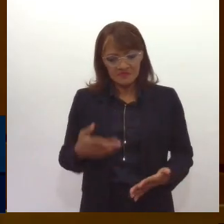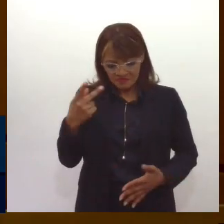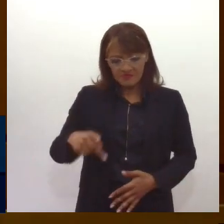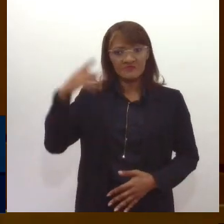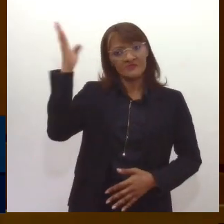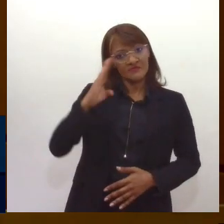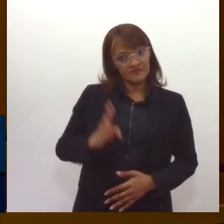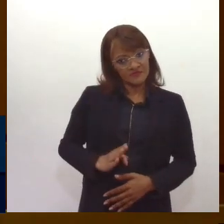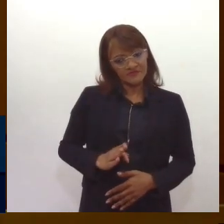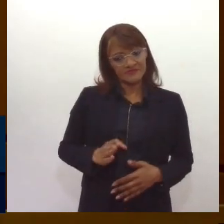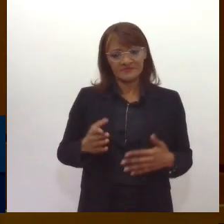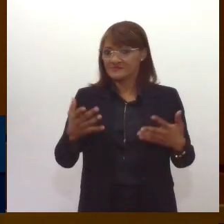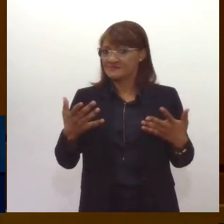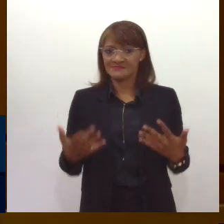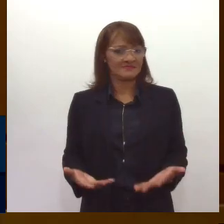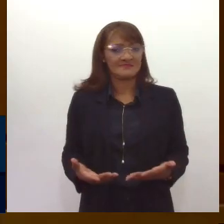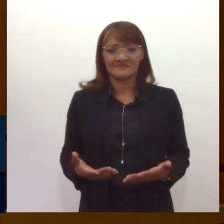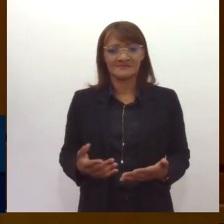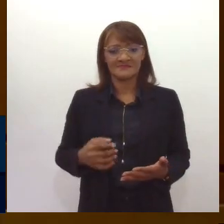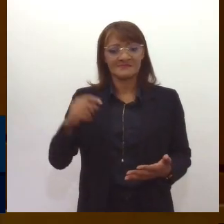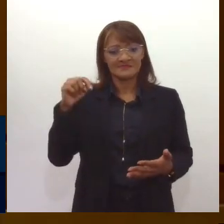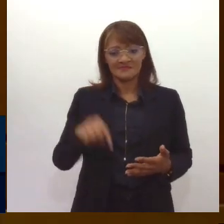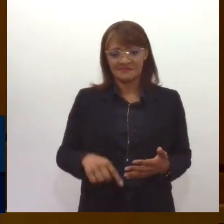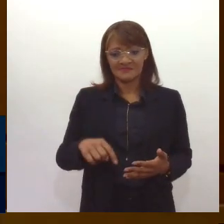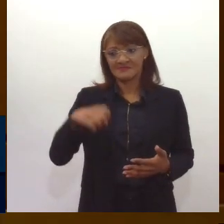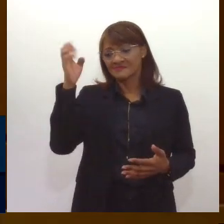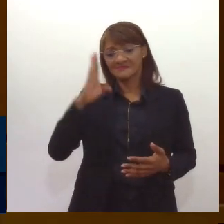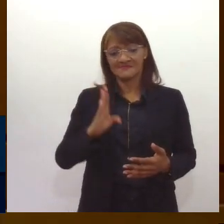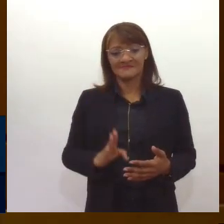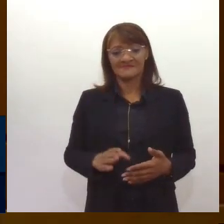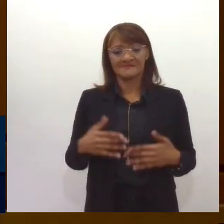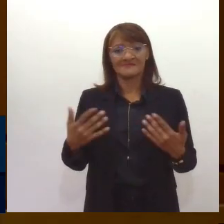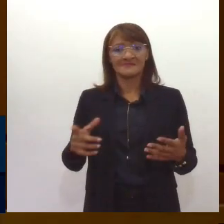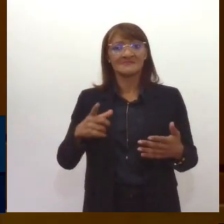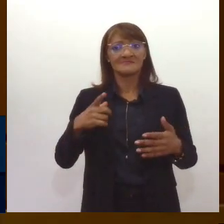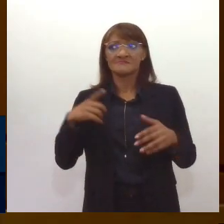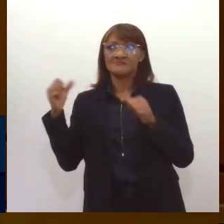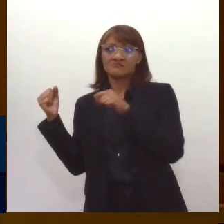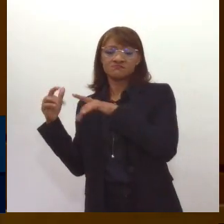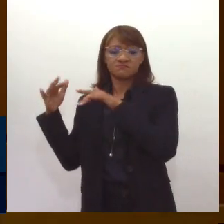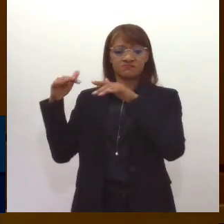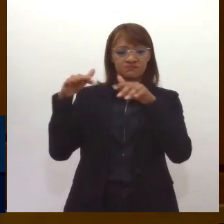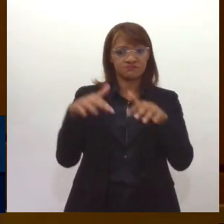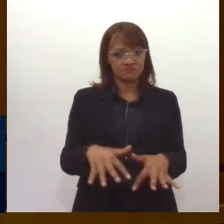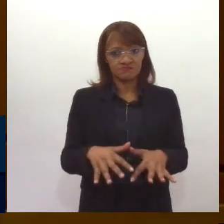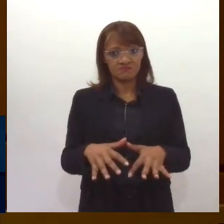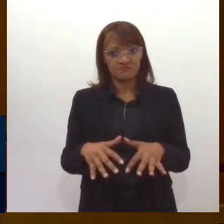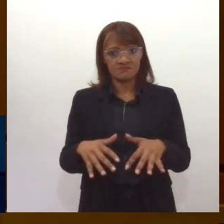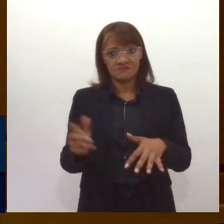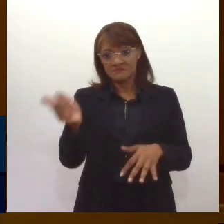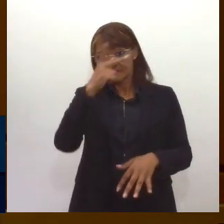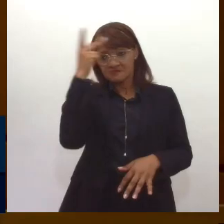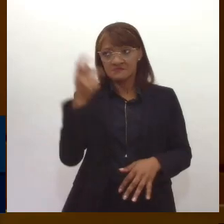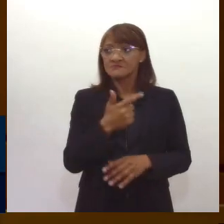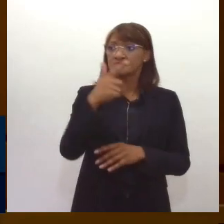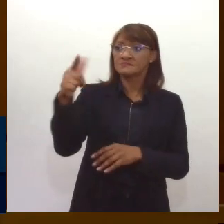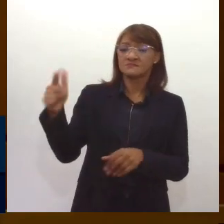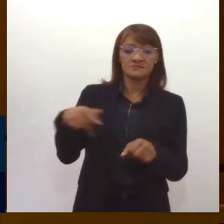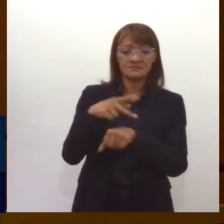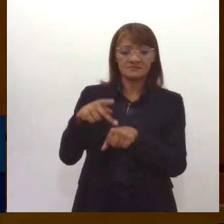país forjado pela imigração, pelas pessoas que vieram de outros países. A nossa cultura